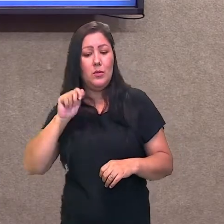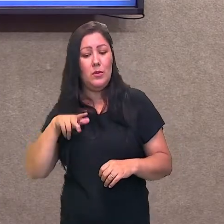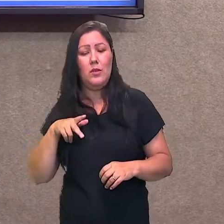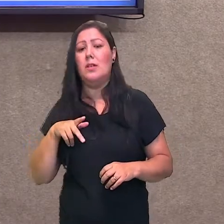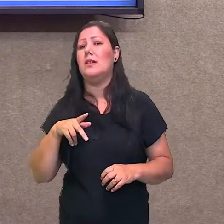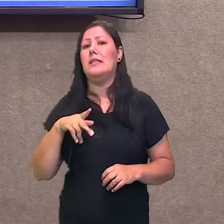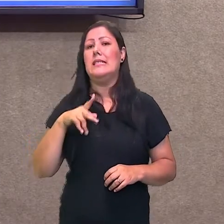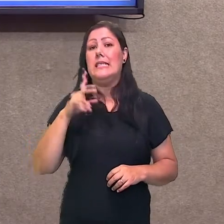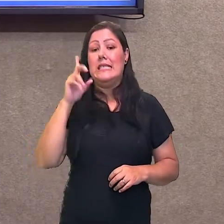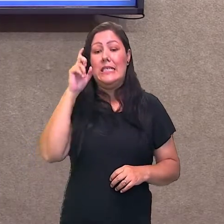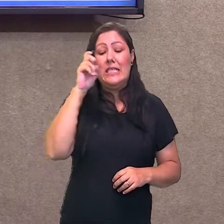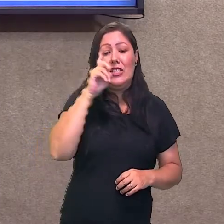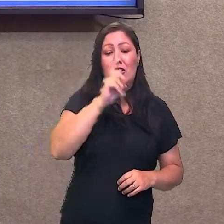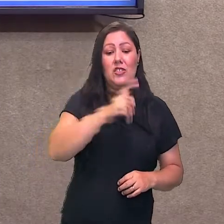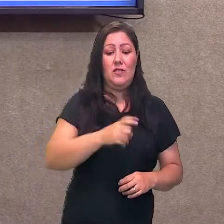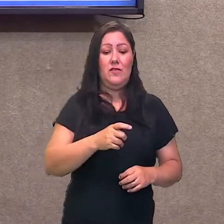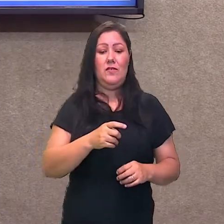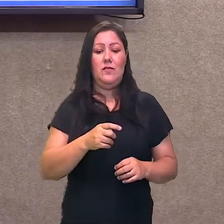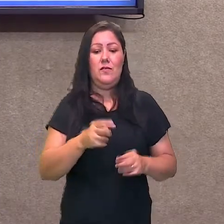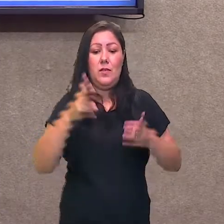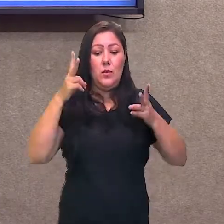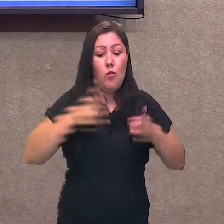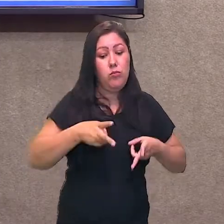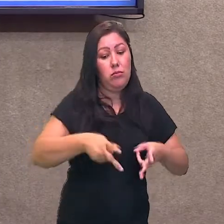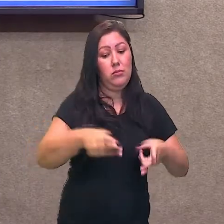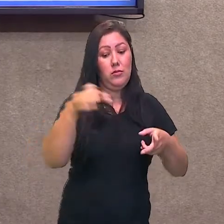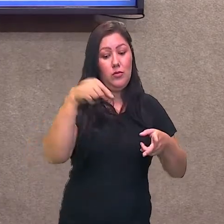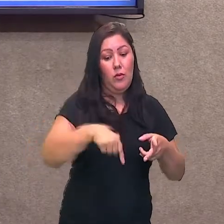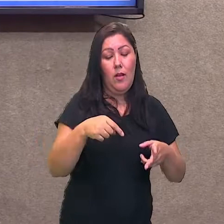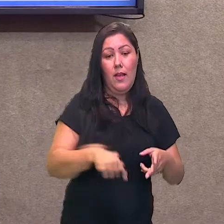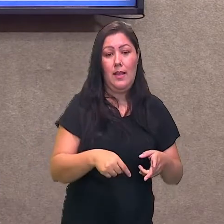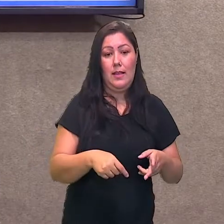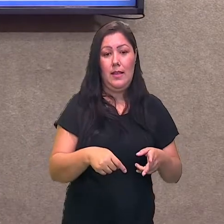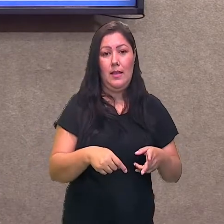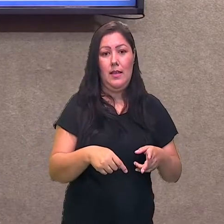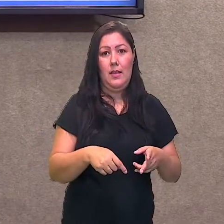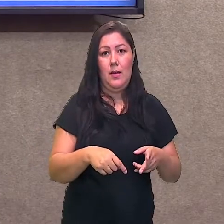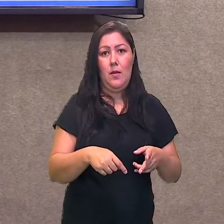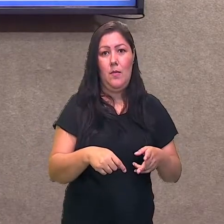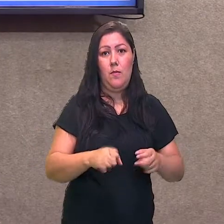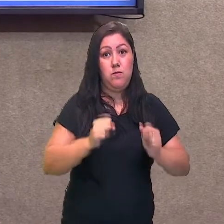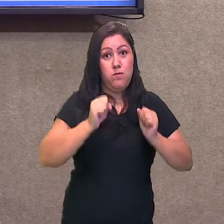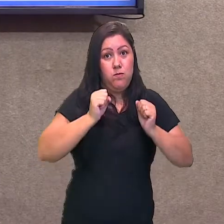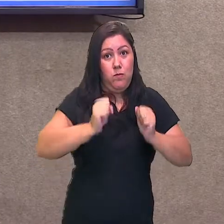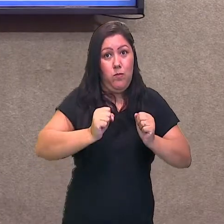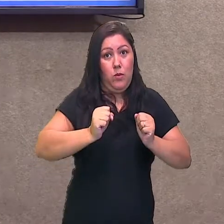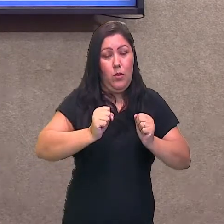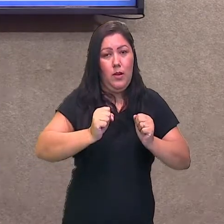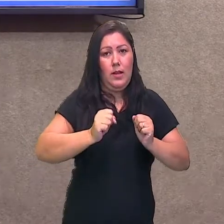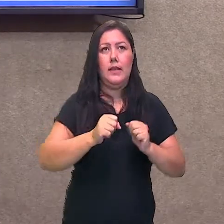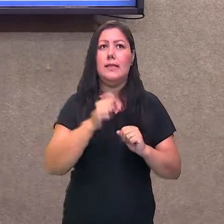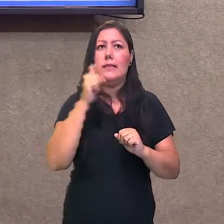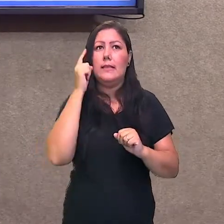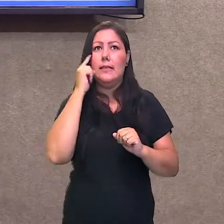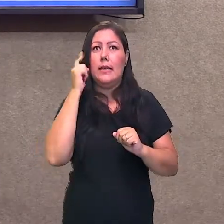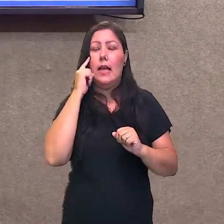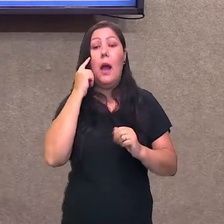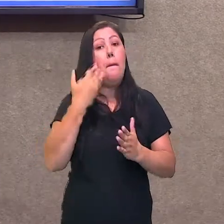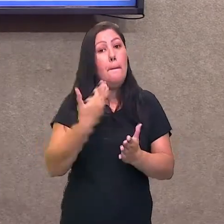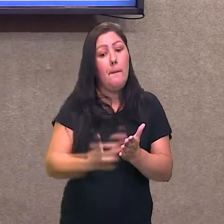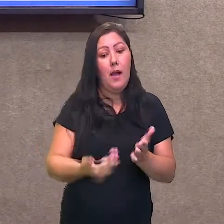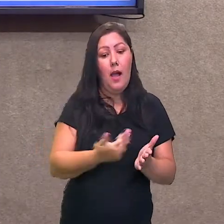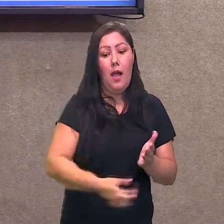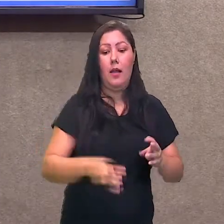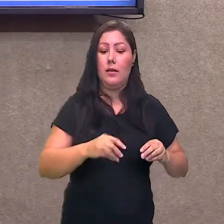Eles perceberam que eles iam perder essas terras. Se não ficassem, se não se estabelecessem